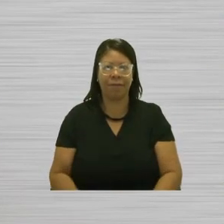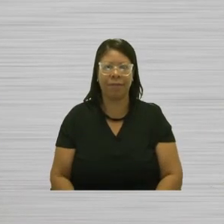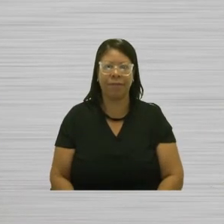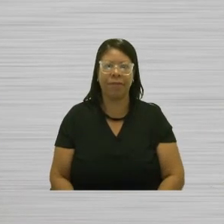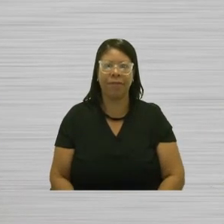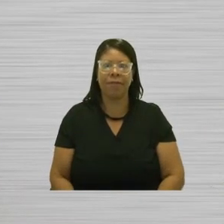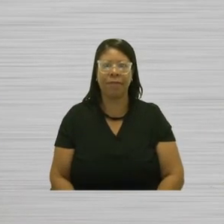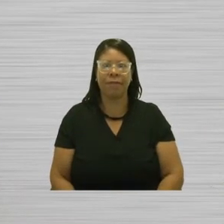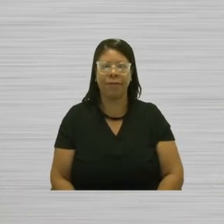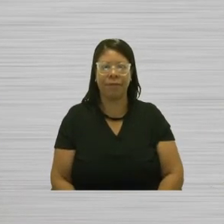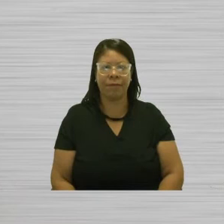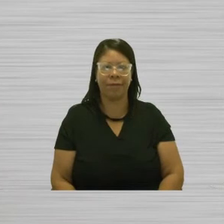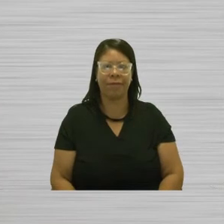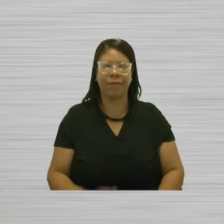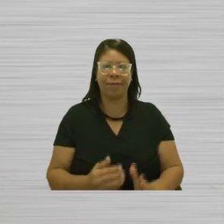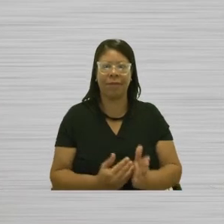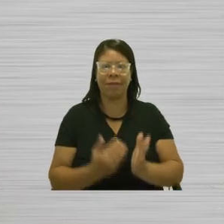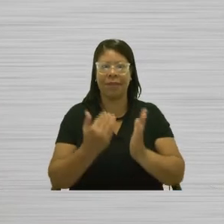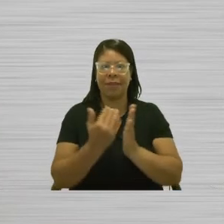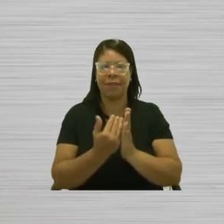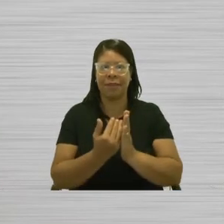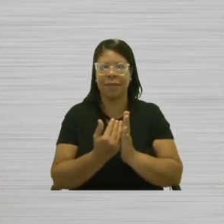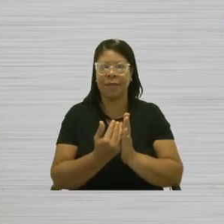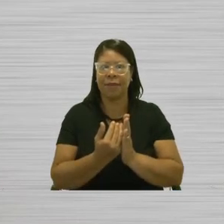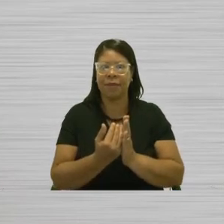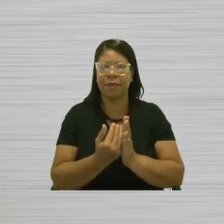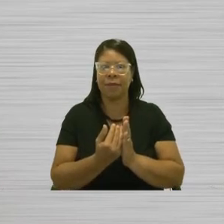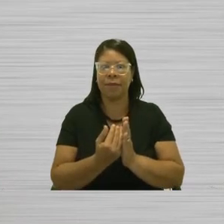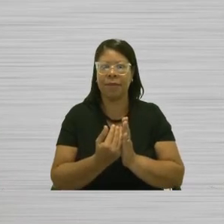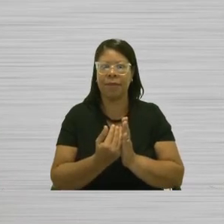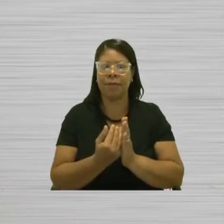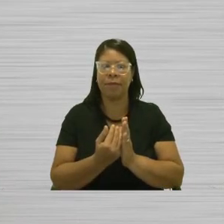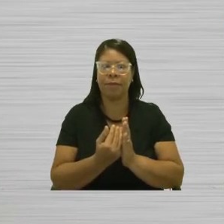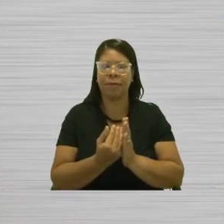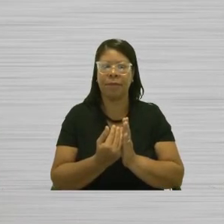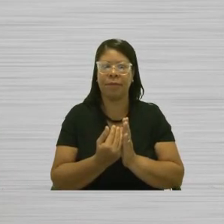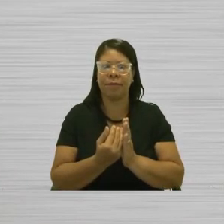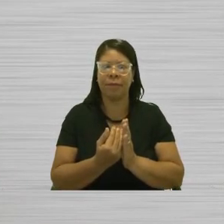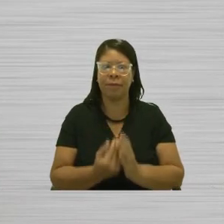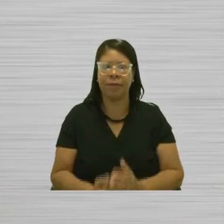Acho que foi uma a mais. Oi?